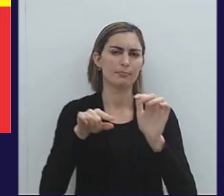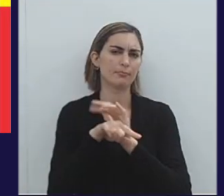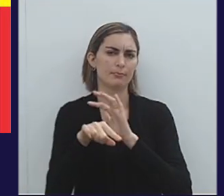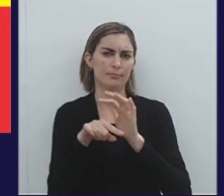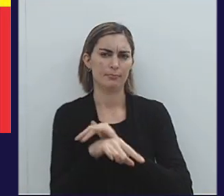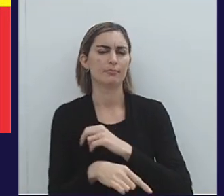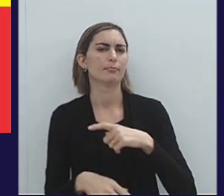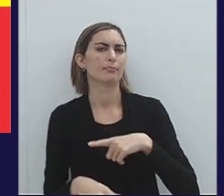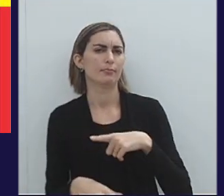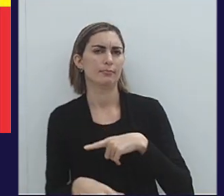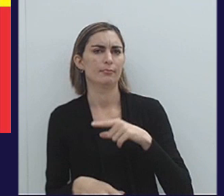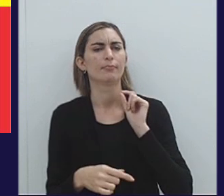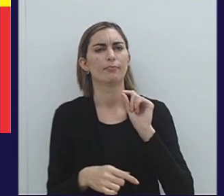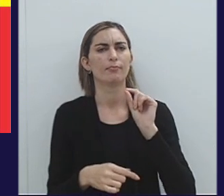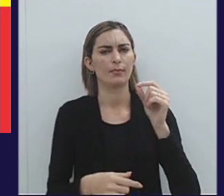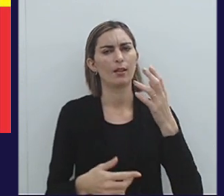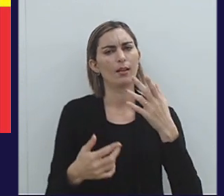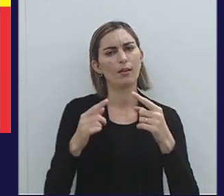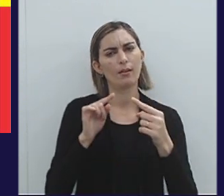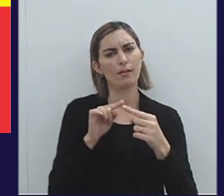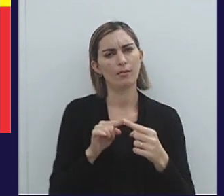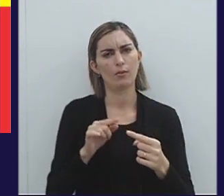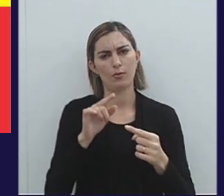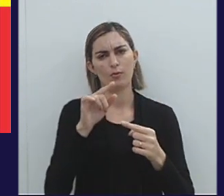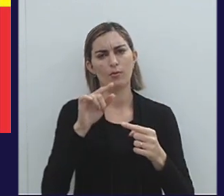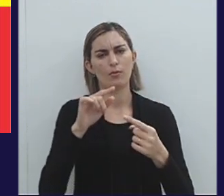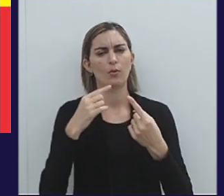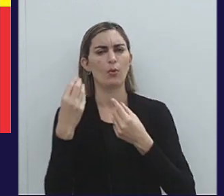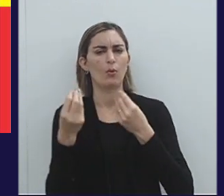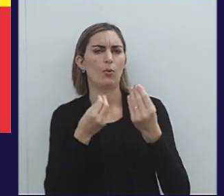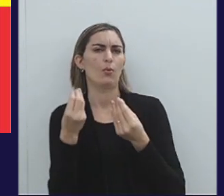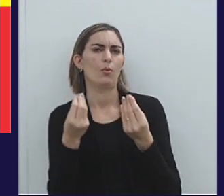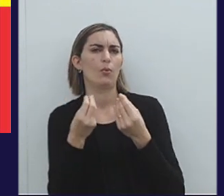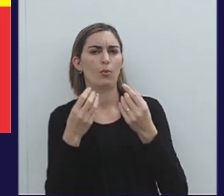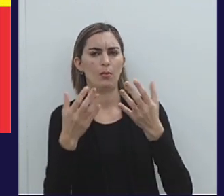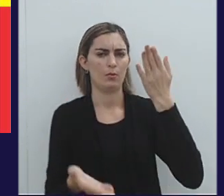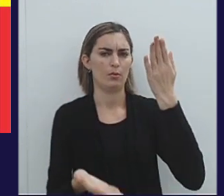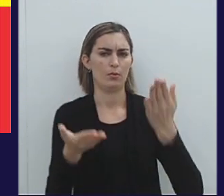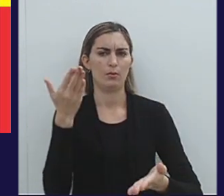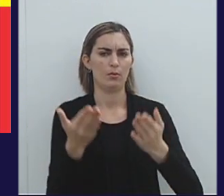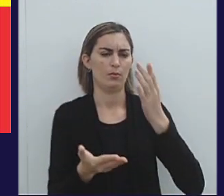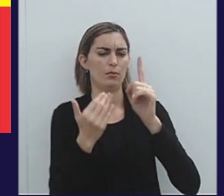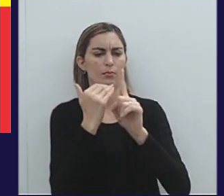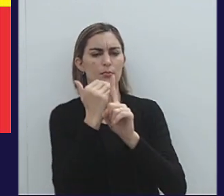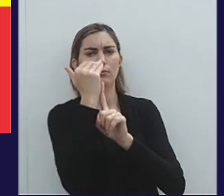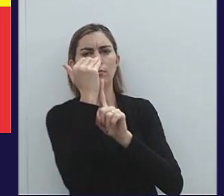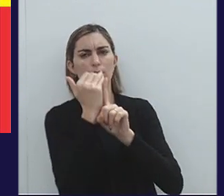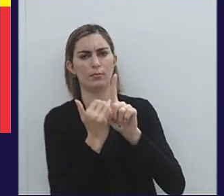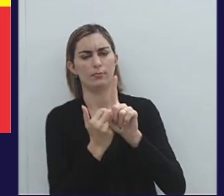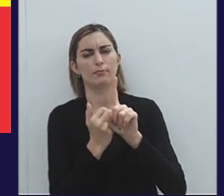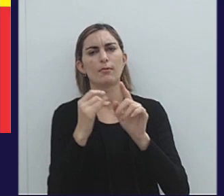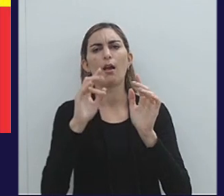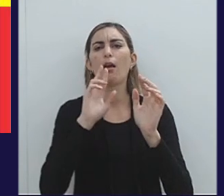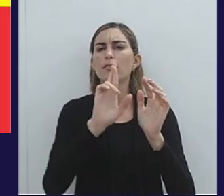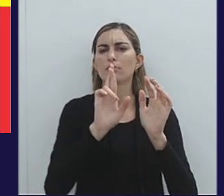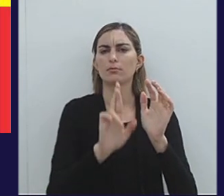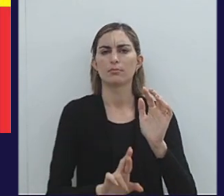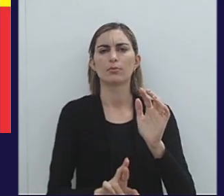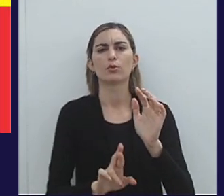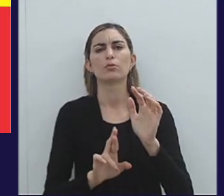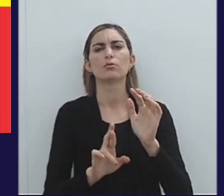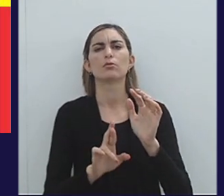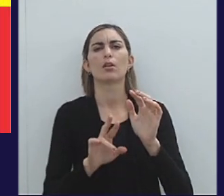questão, vem dizendo o seguinte: em relação ao fenômeno de equilíbrio térmico, assinale